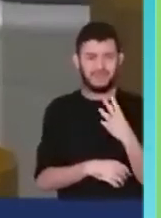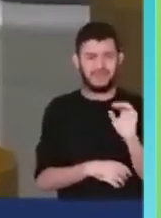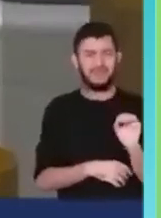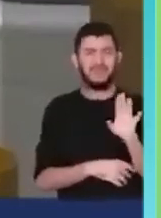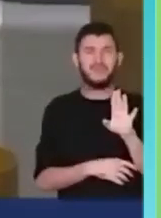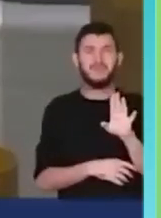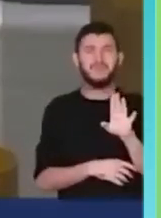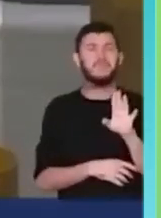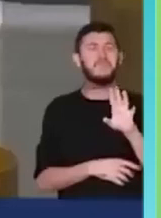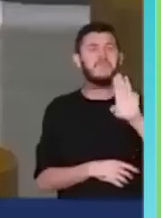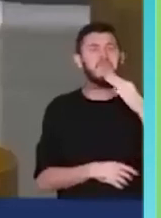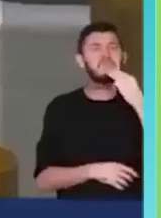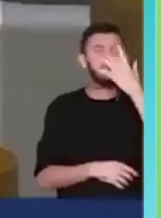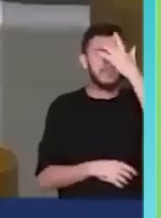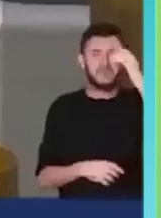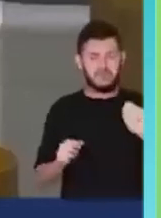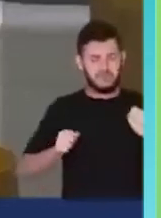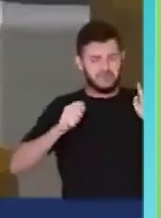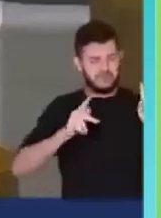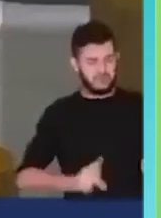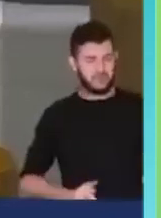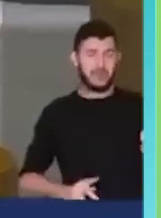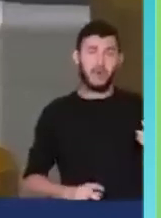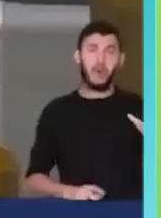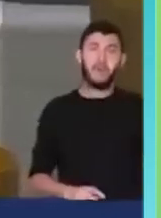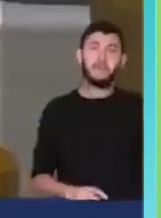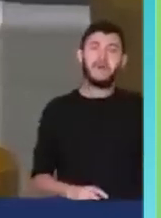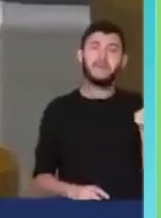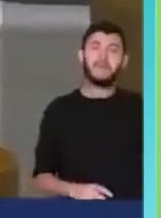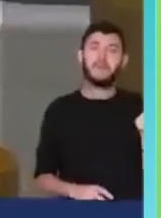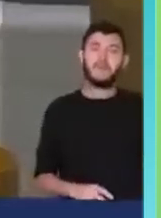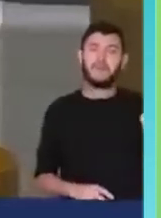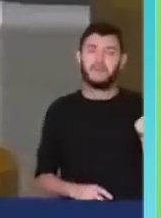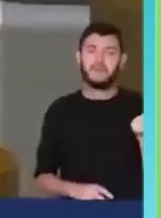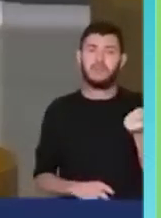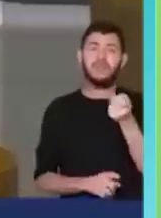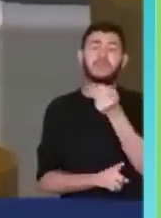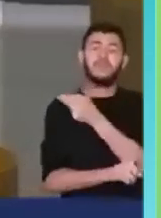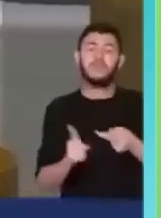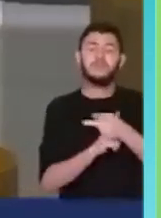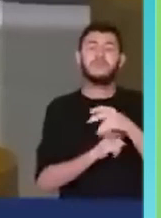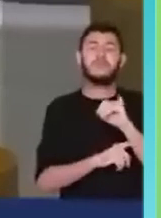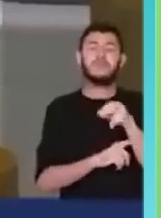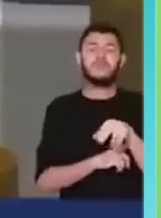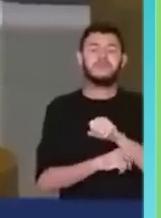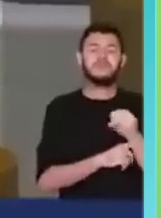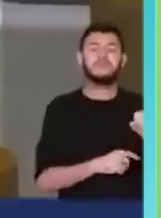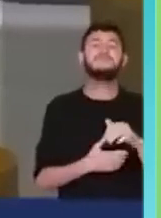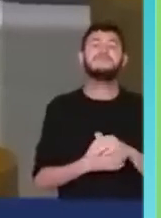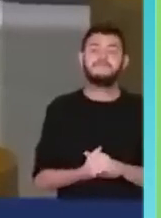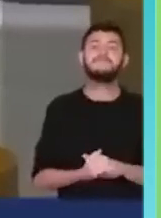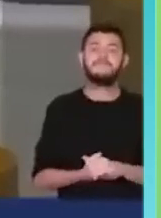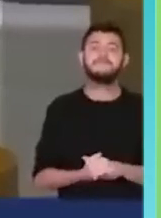milhões de aposentados aposentados e pensionistas do regime geral da Previdência do INSS